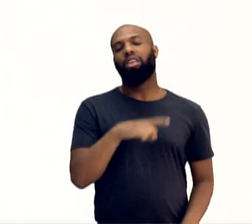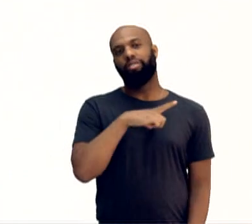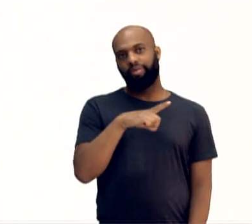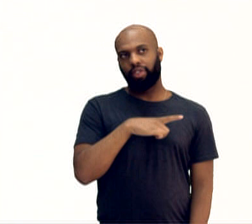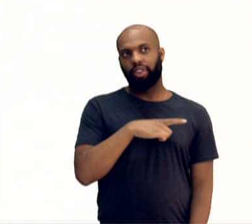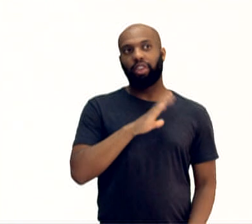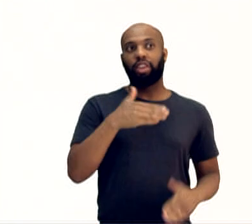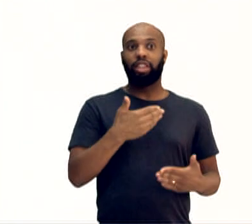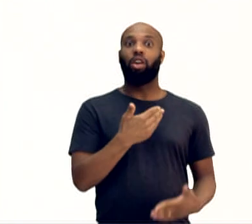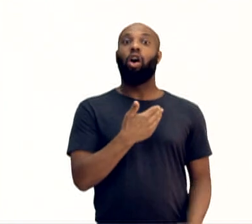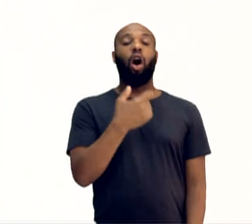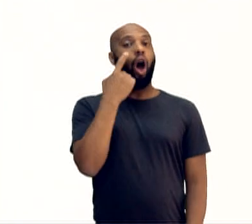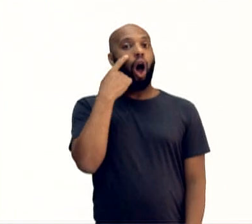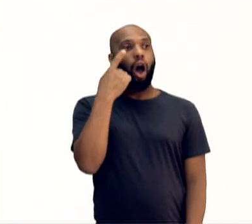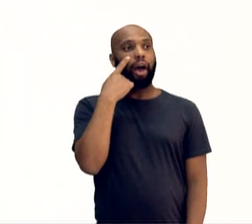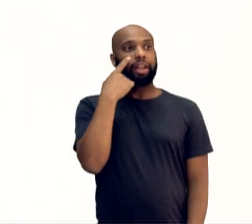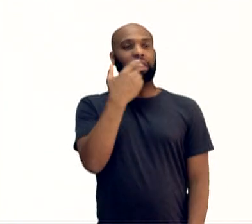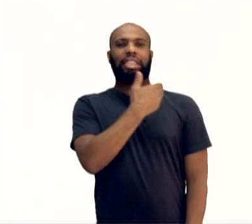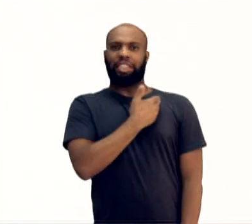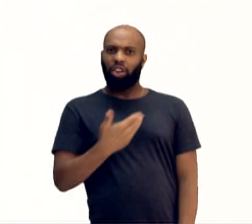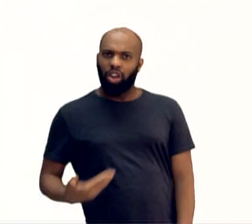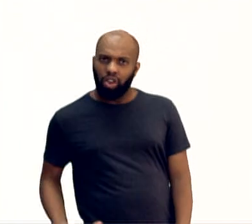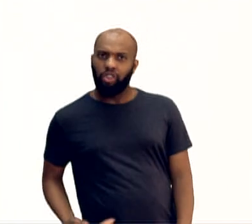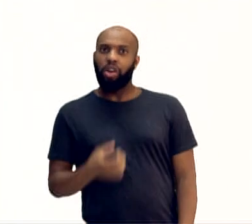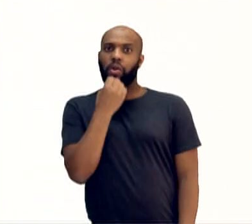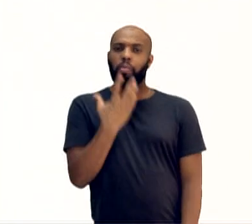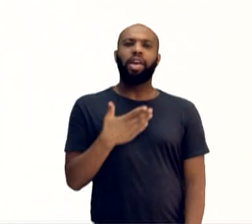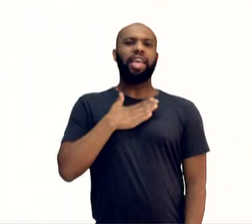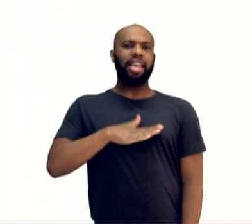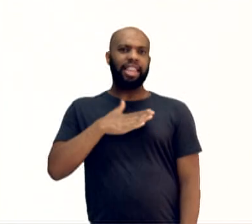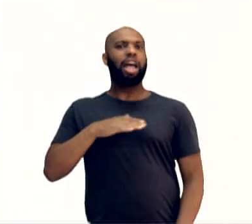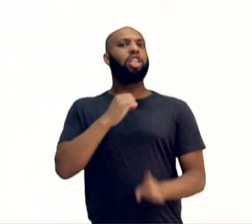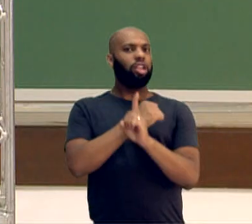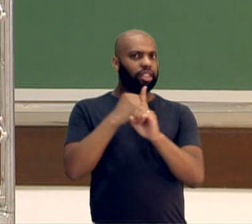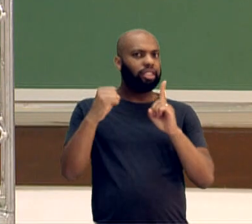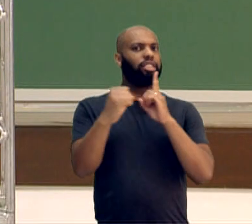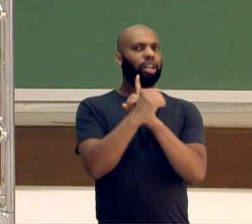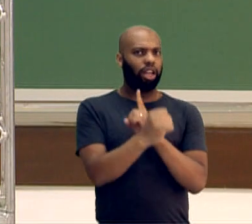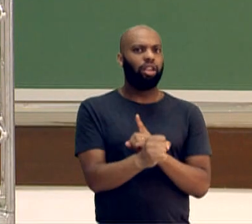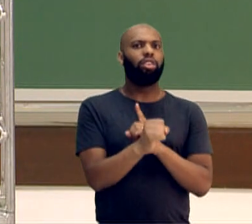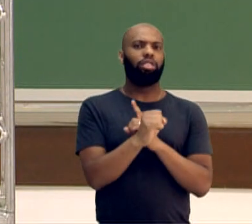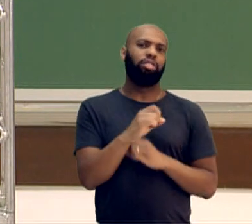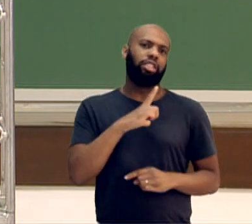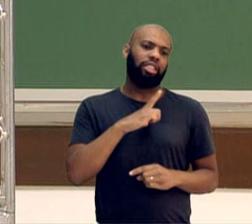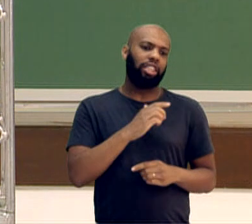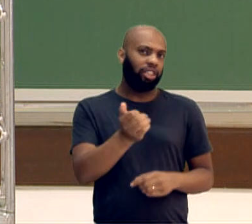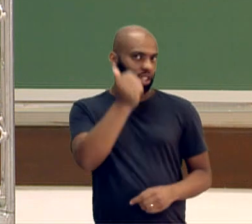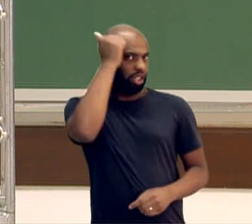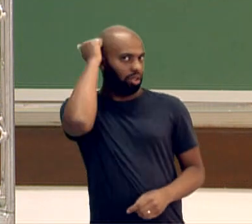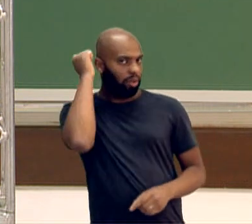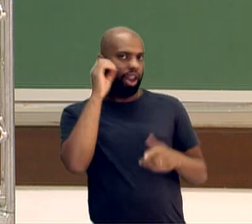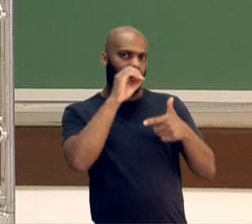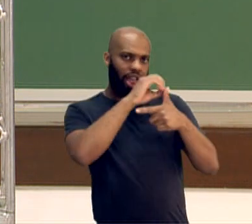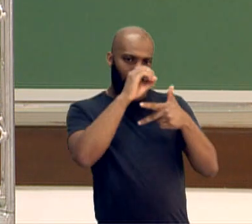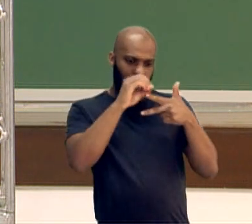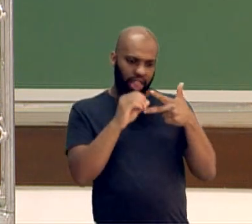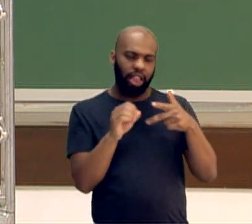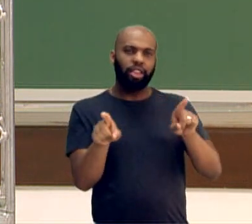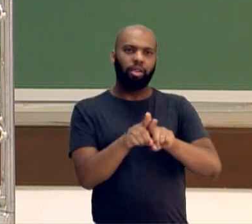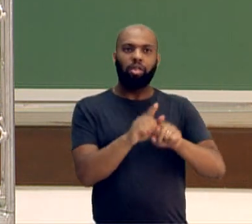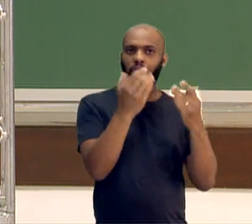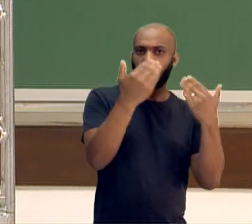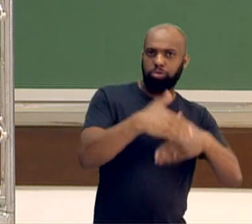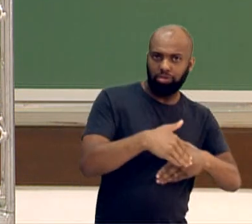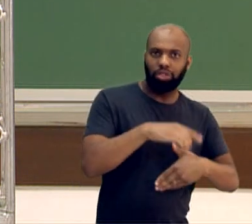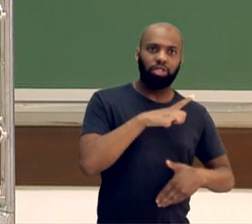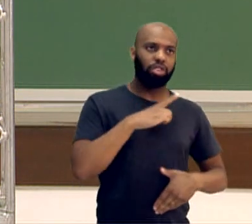Pessoal, Estado, com um nome muito grande, né? Estado do Bem-Estar Social, às vezes, no vestibular, no Enem, aí numa prova,